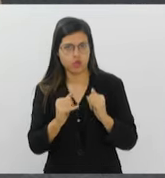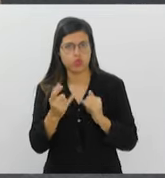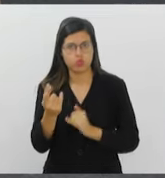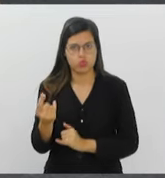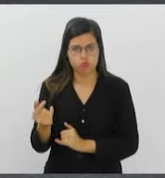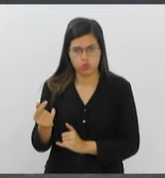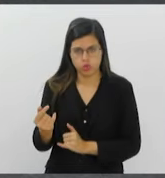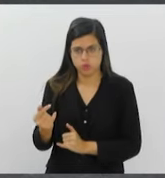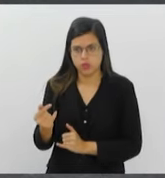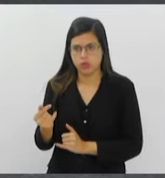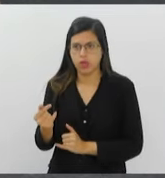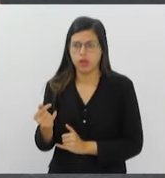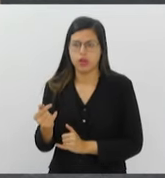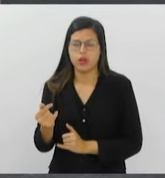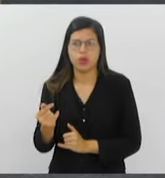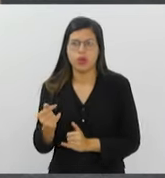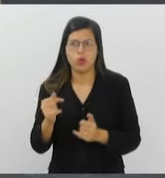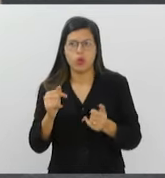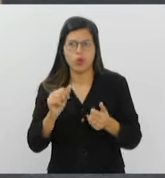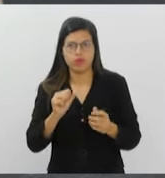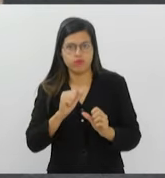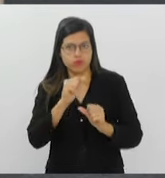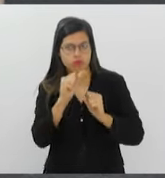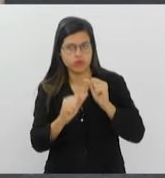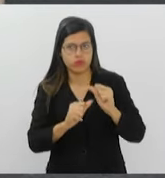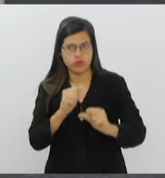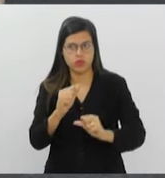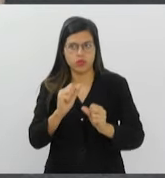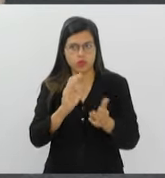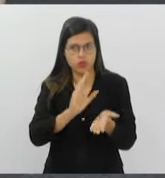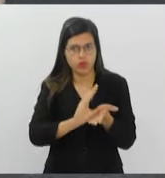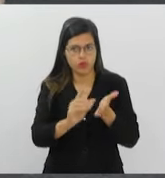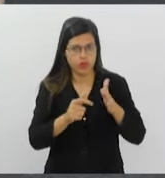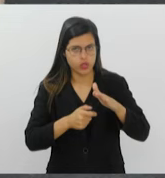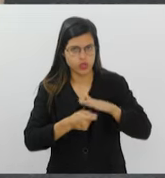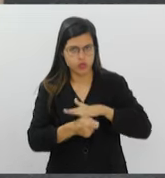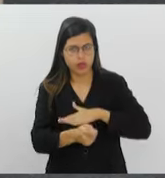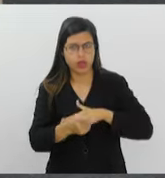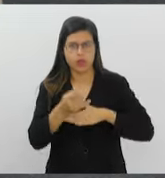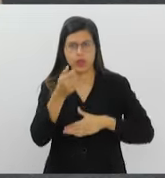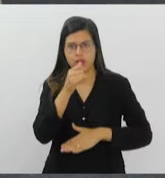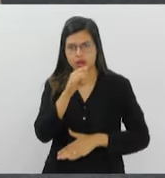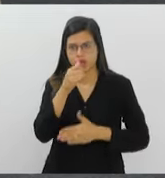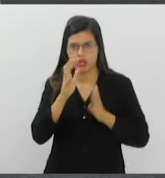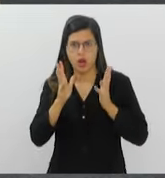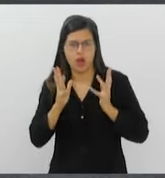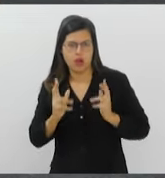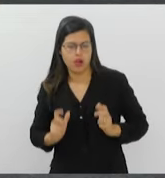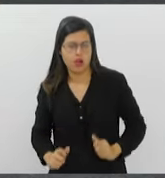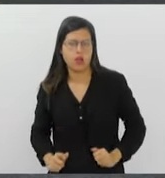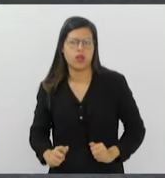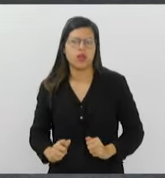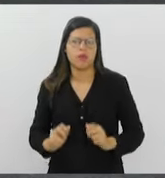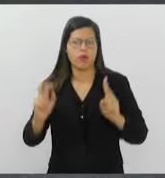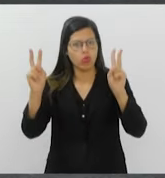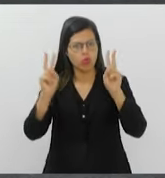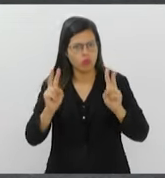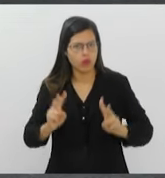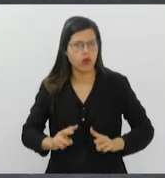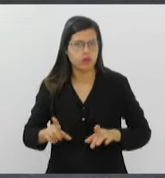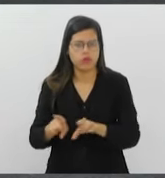fosse revertida de fato no investimento em energias limpas, como a eólica, como a